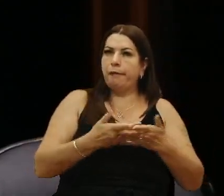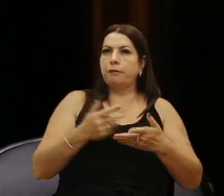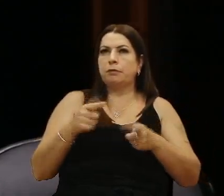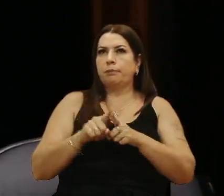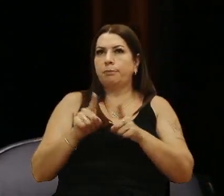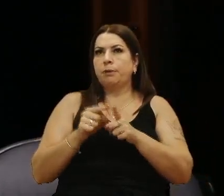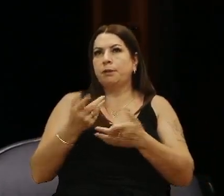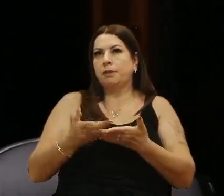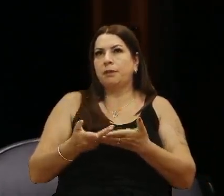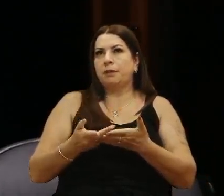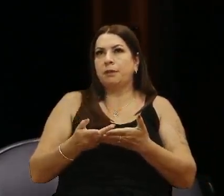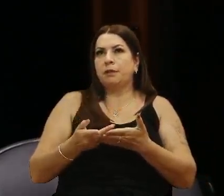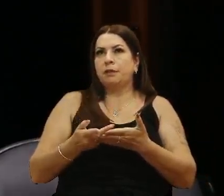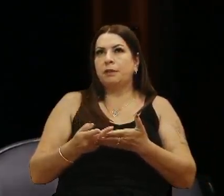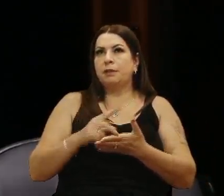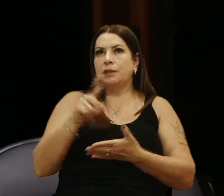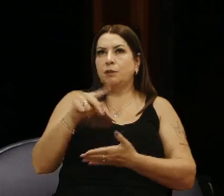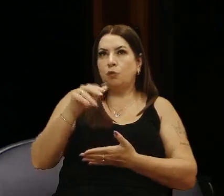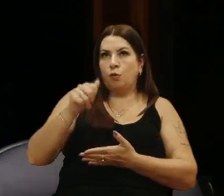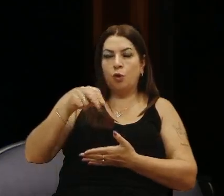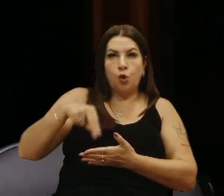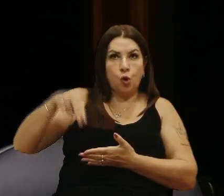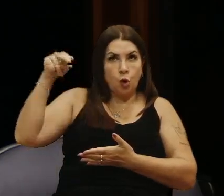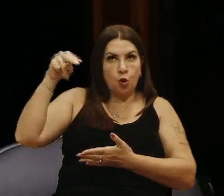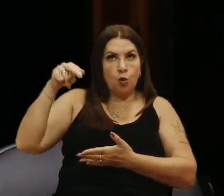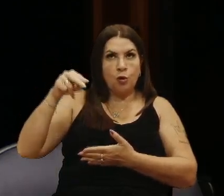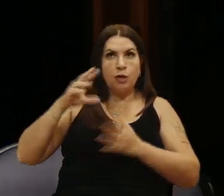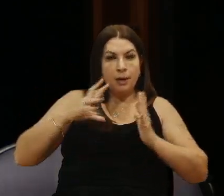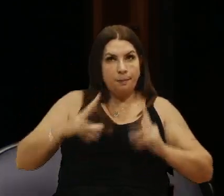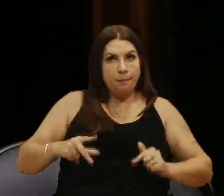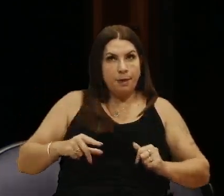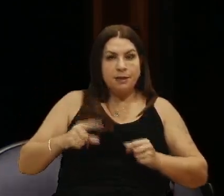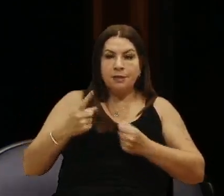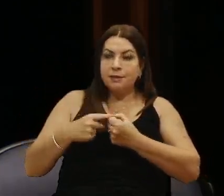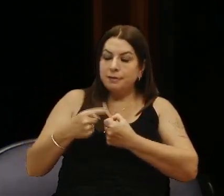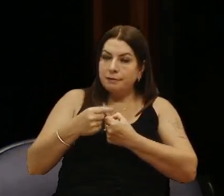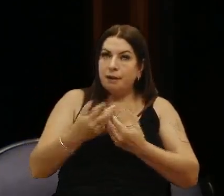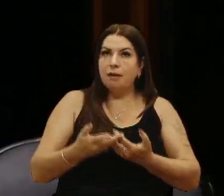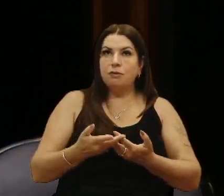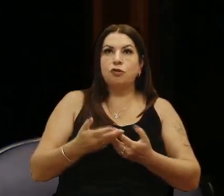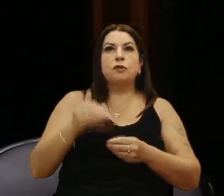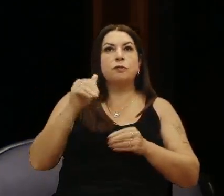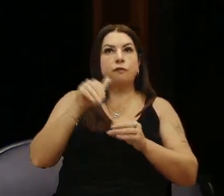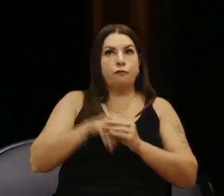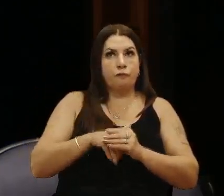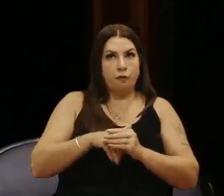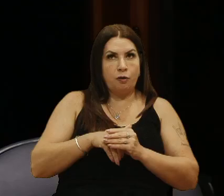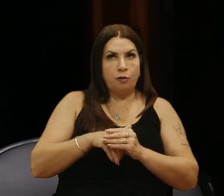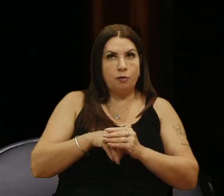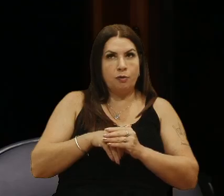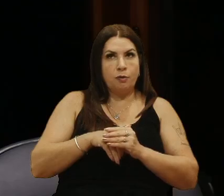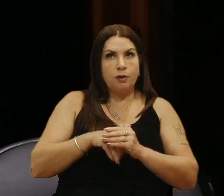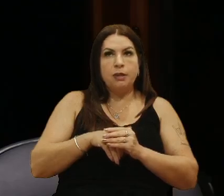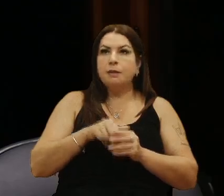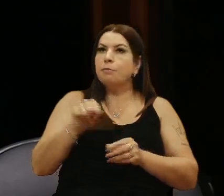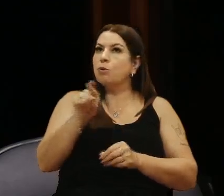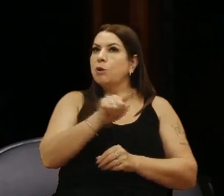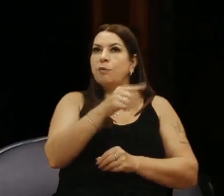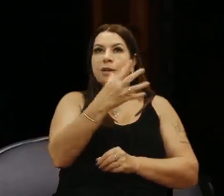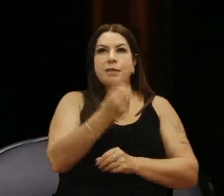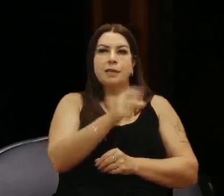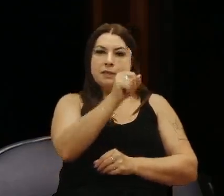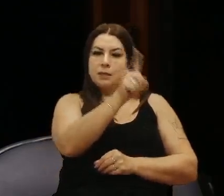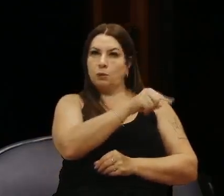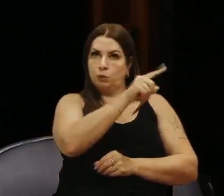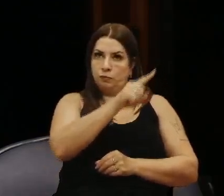tem compromisso com a Zona Norte, com a limpeza urbana, vota pela derrubada do